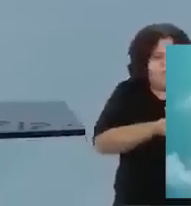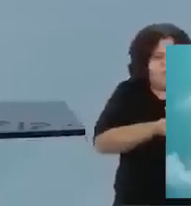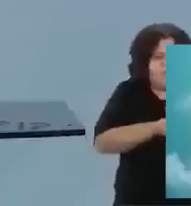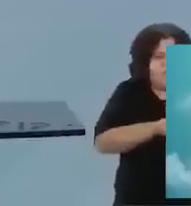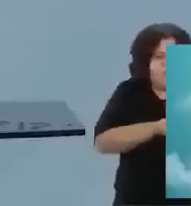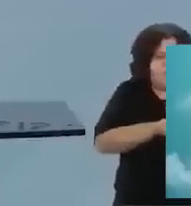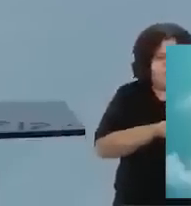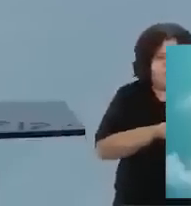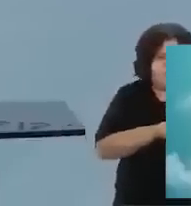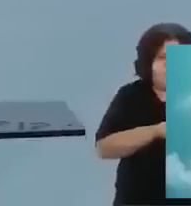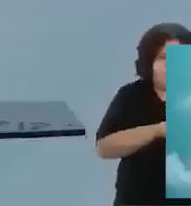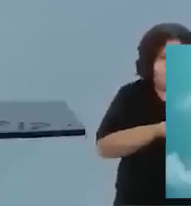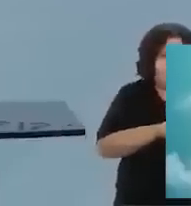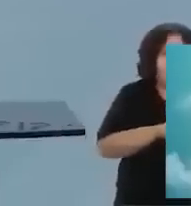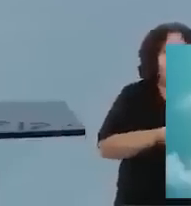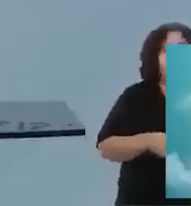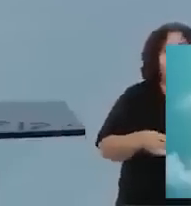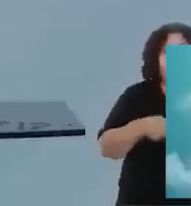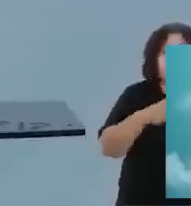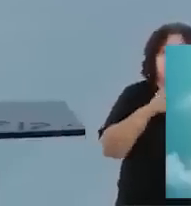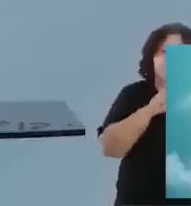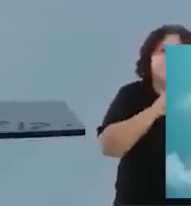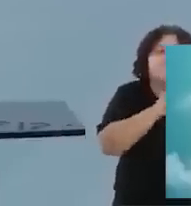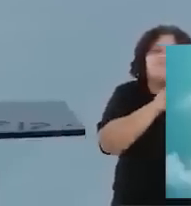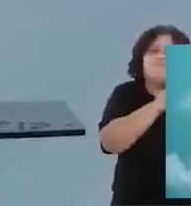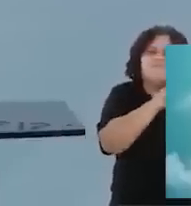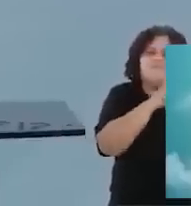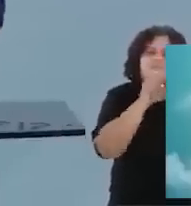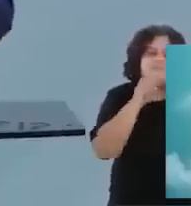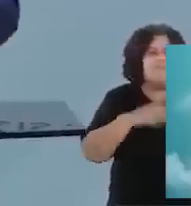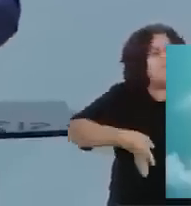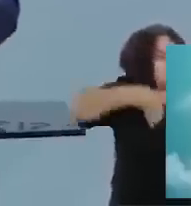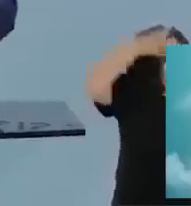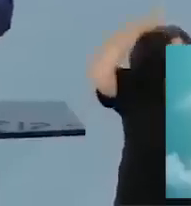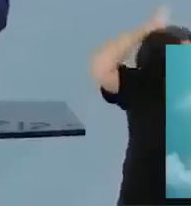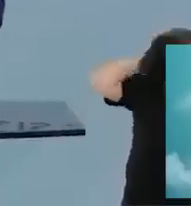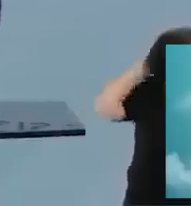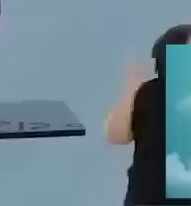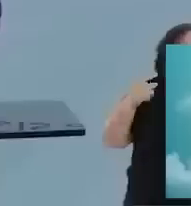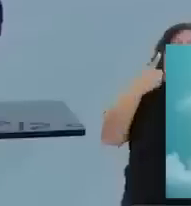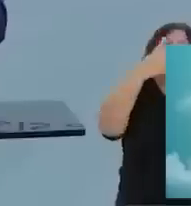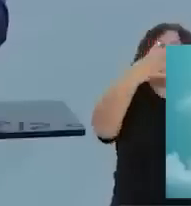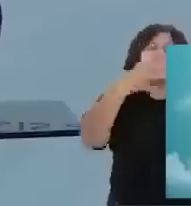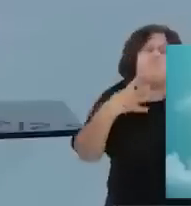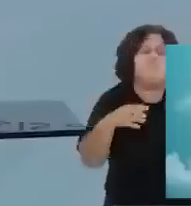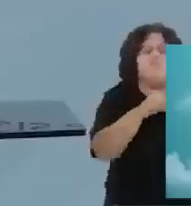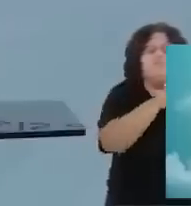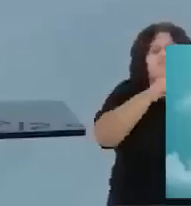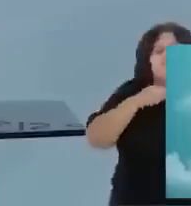outros. Quinto lugar, veja comigo Romanos 14, versículo 13.